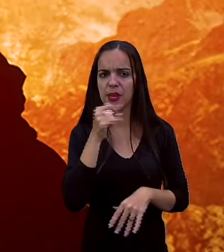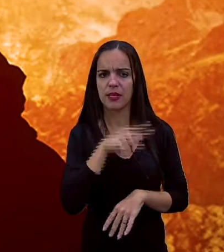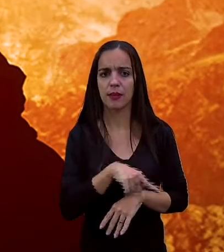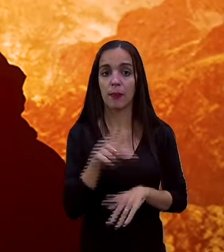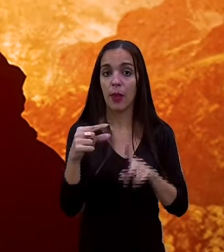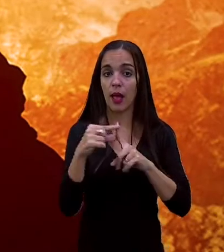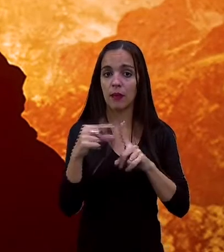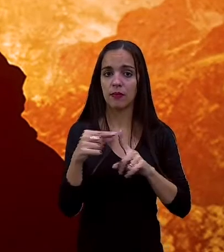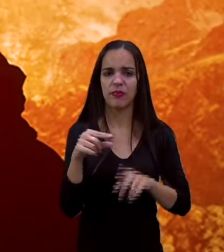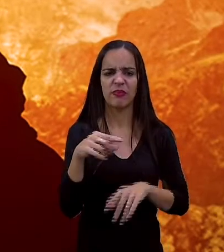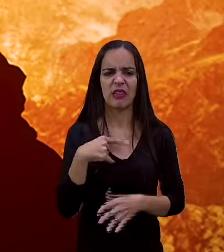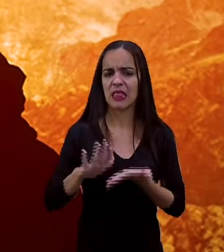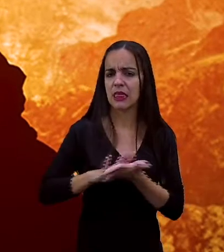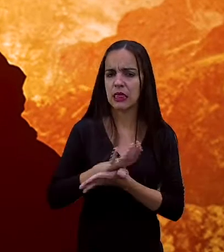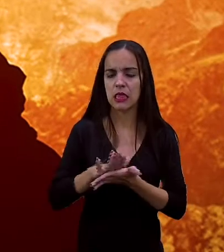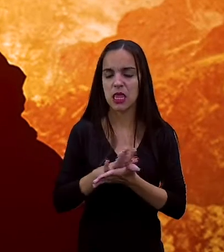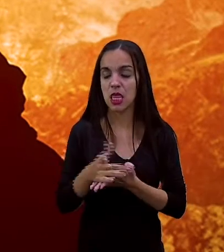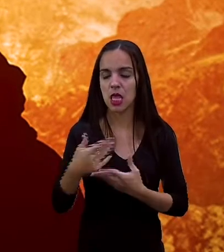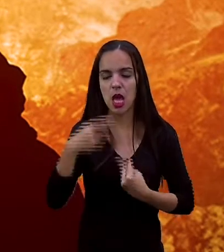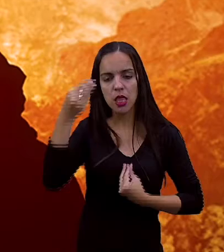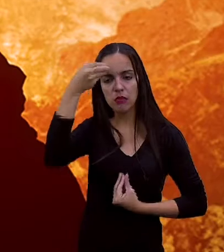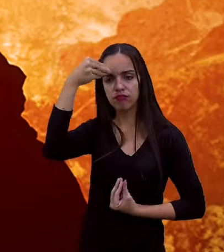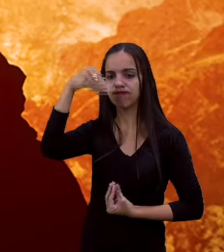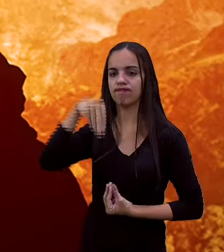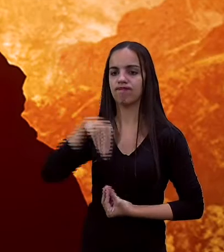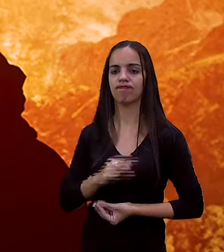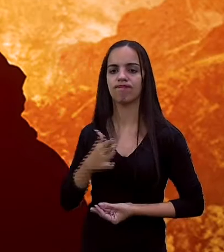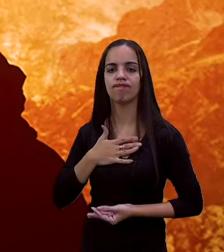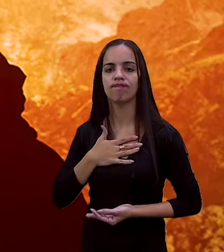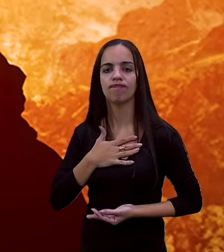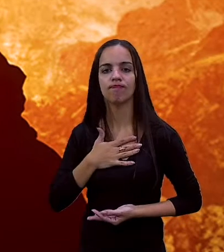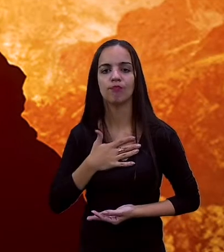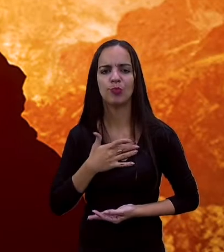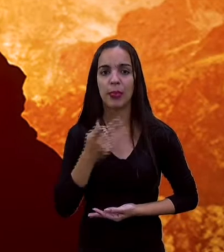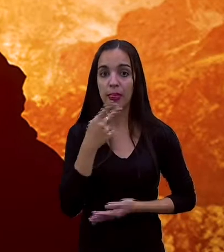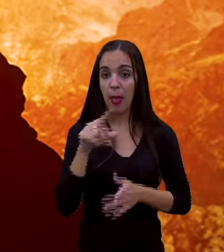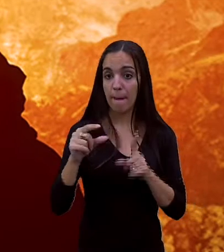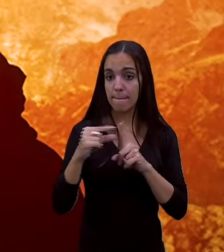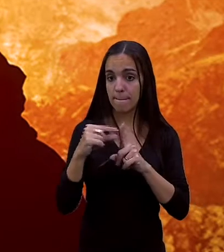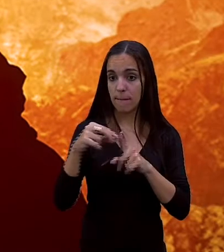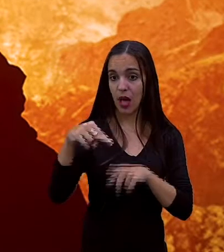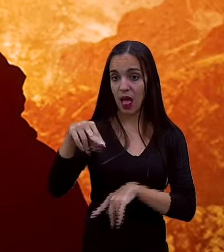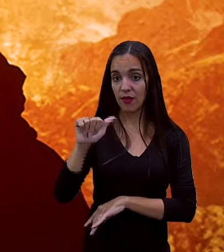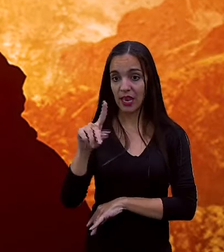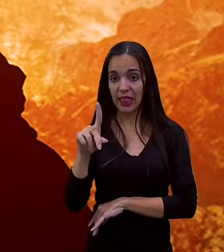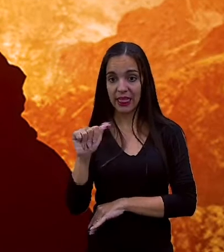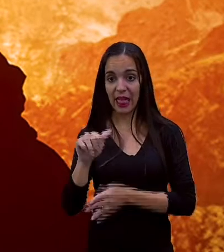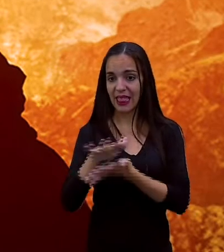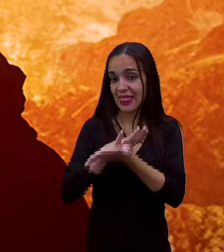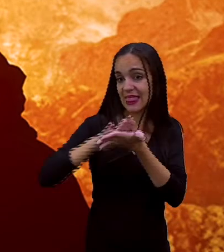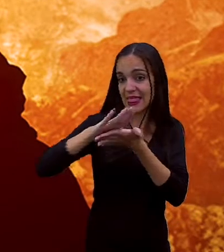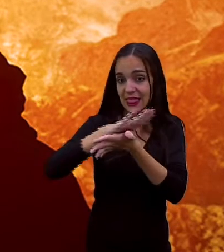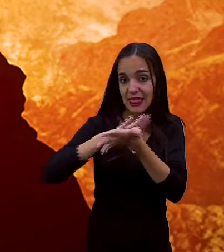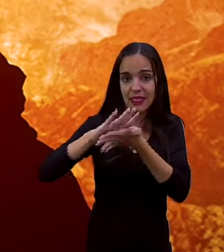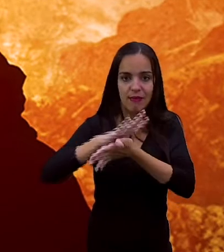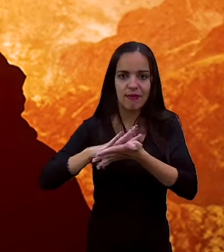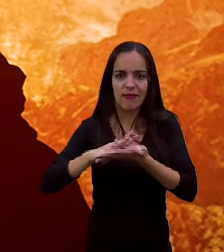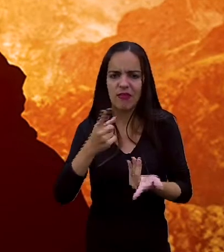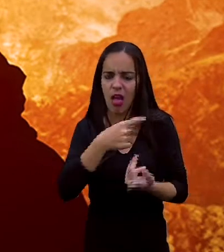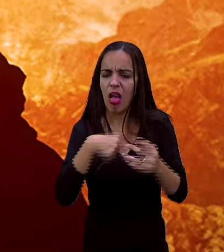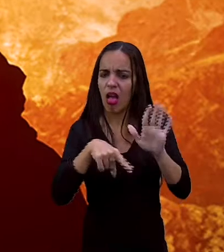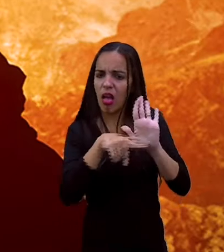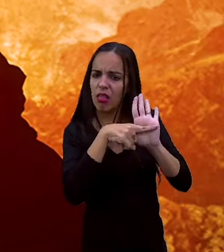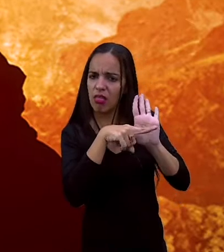exemplo. Nada me faz desistir. Esse nada aí, ele é o quê? Uma palavra